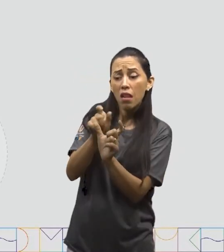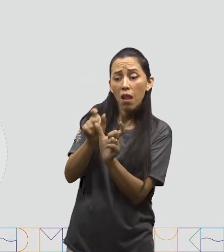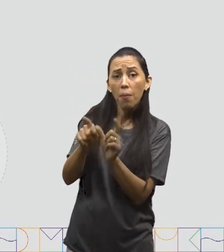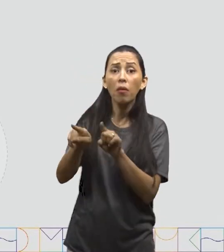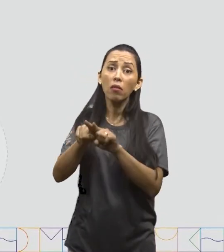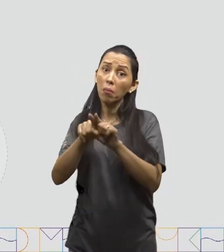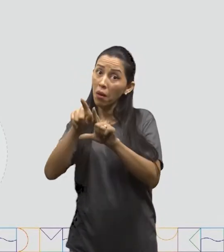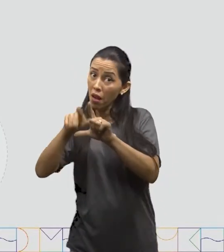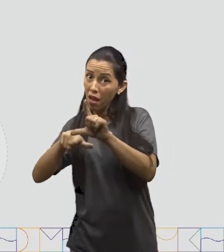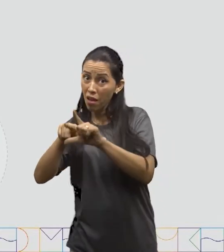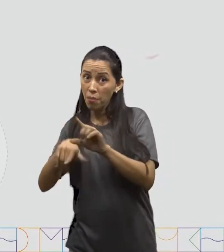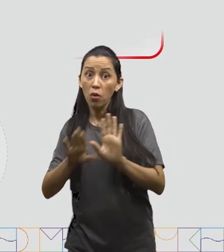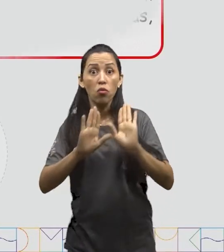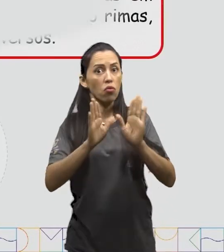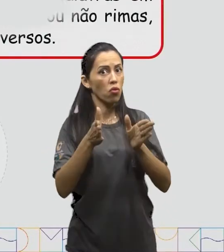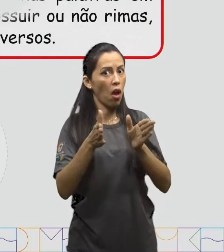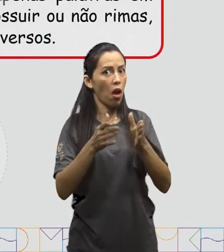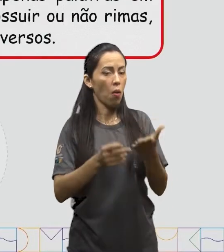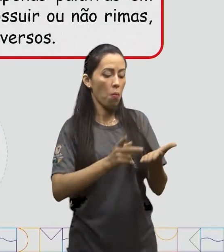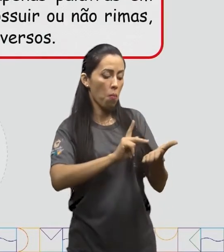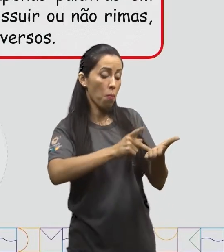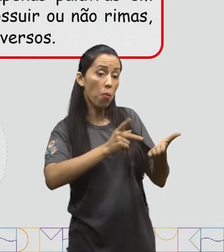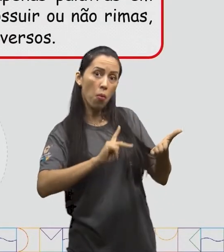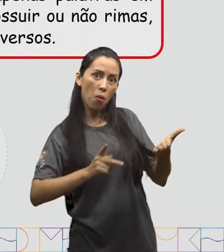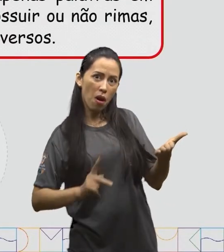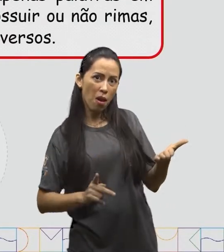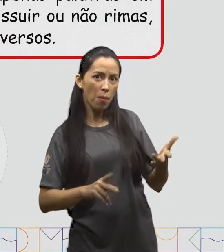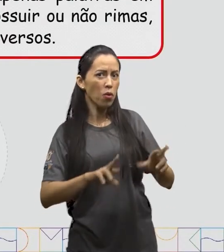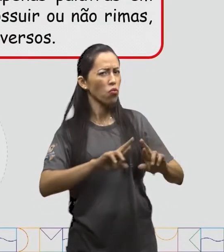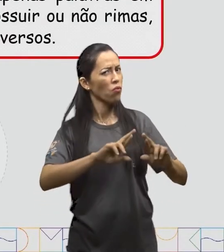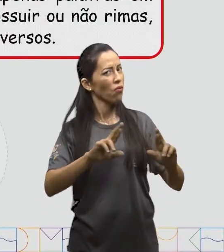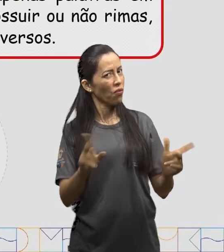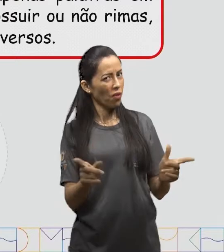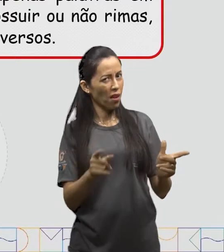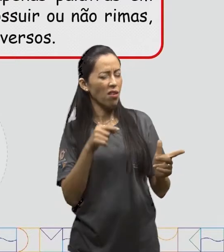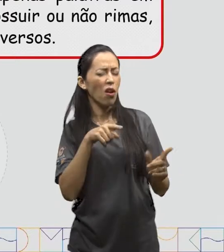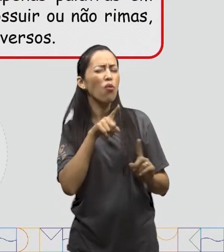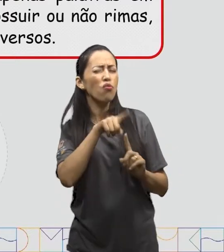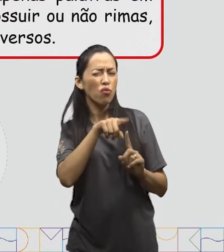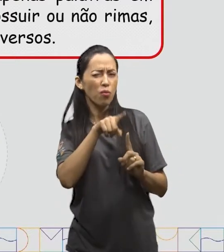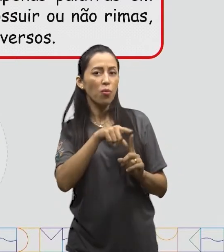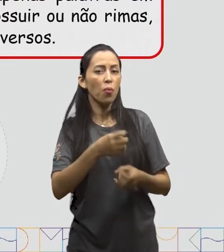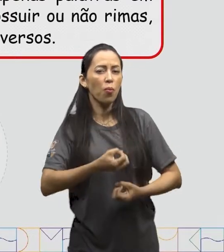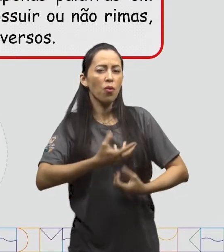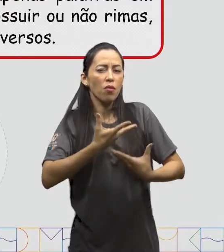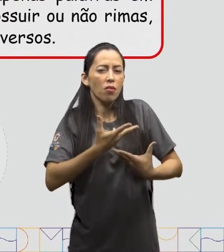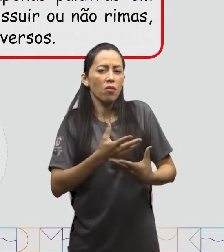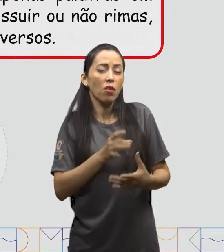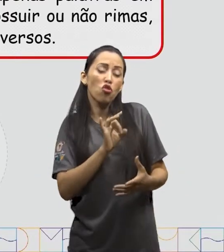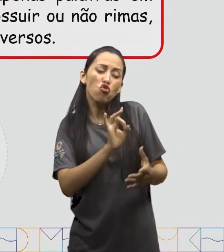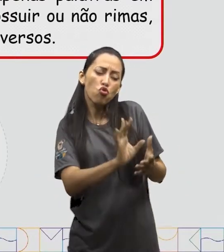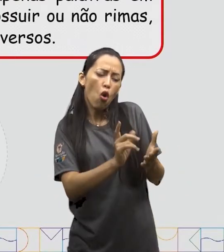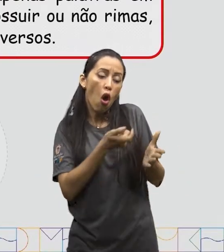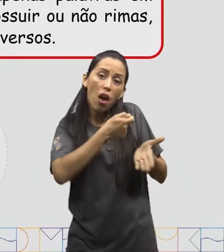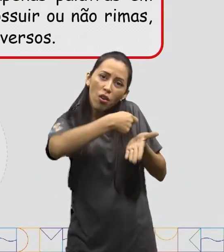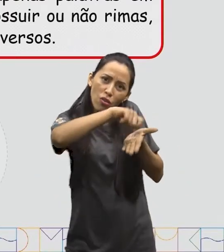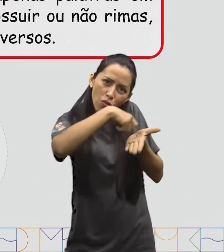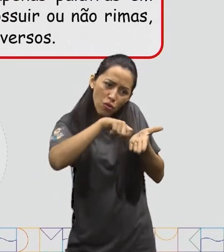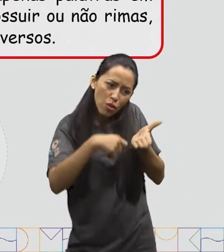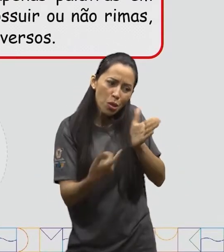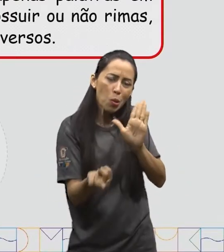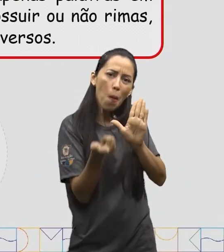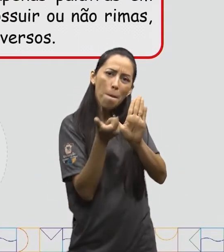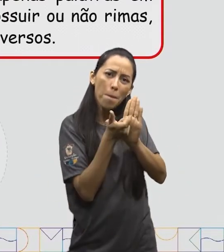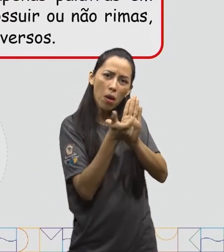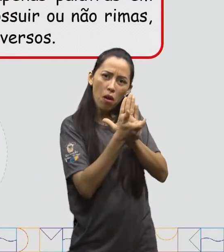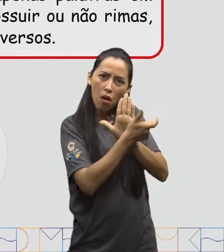até letras. Já poema é um tipo de poesia que usa apenas palavras em sua produção.